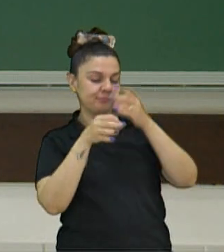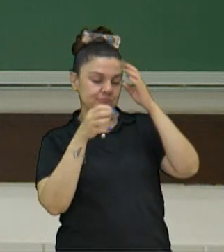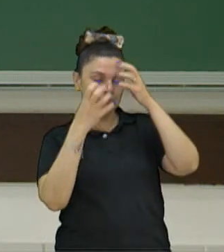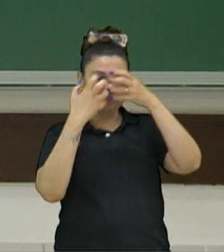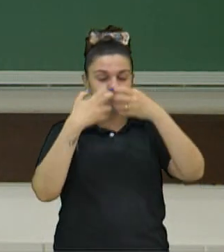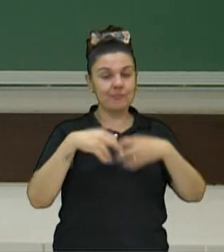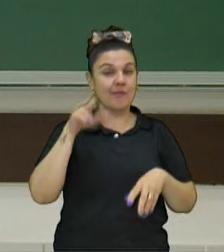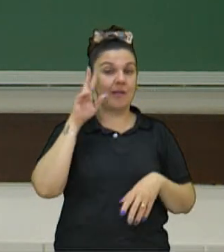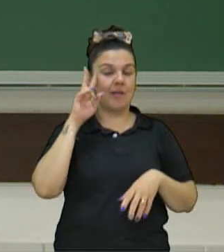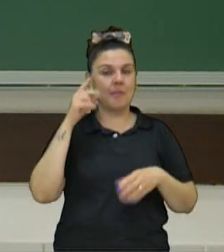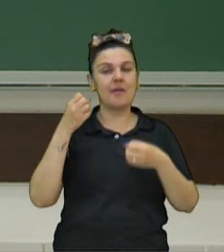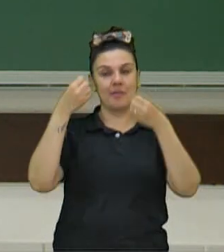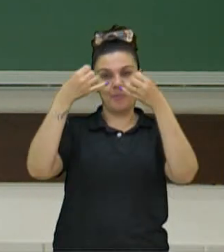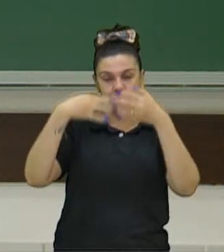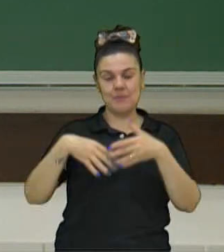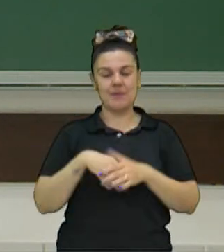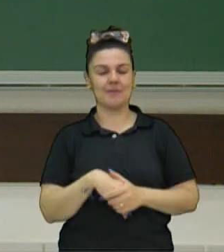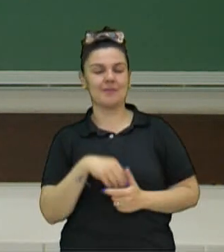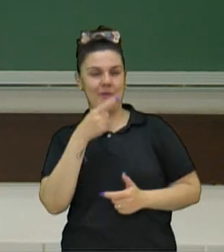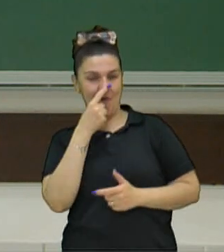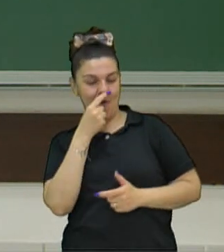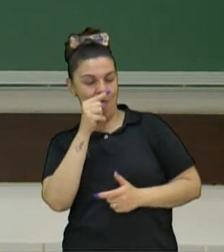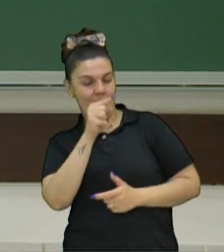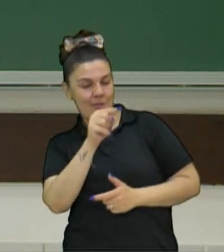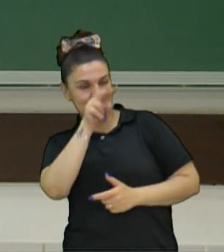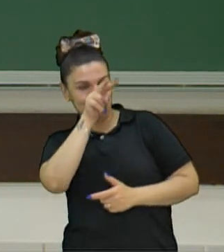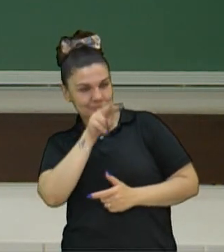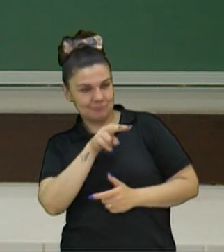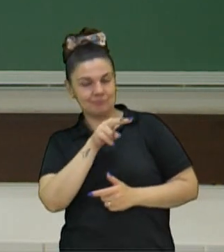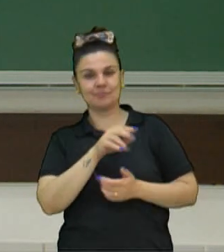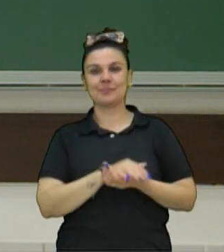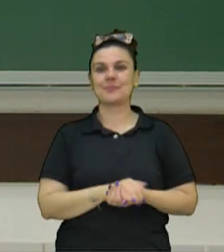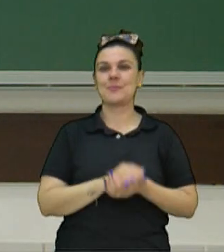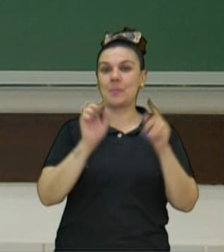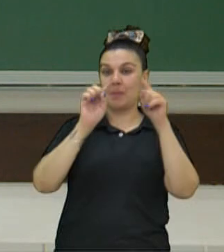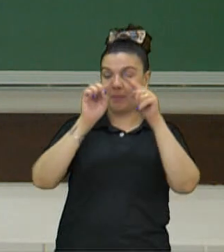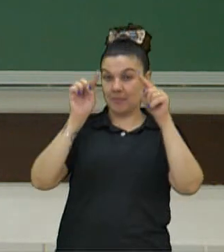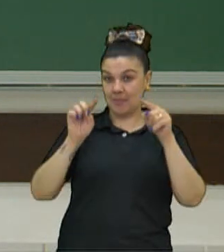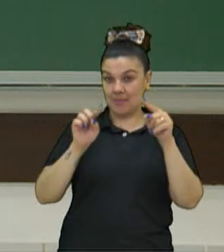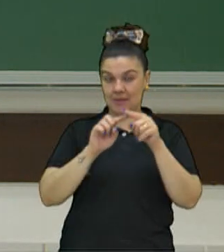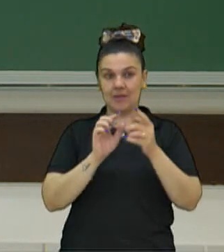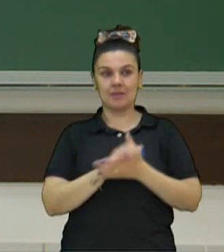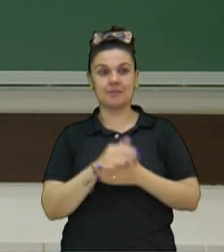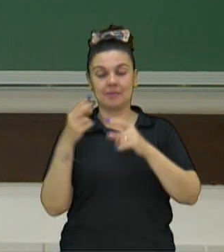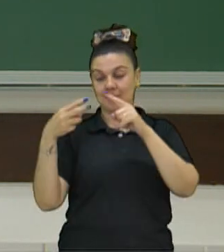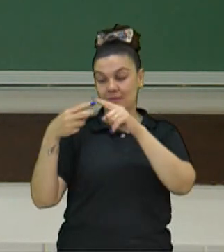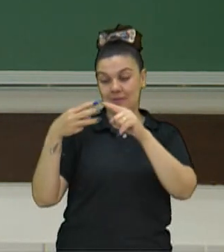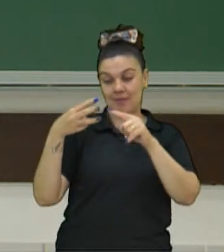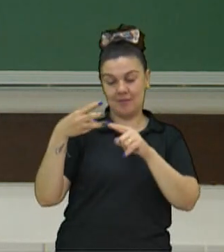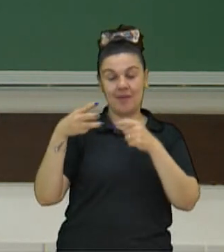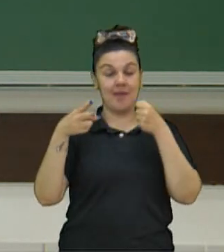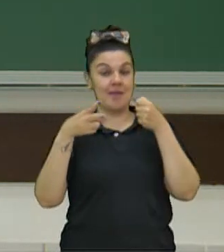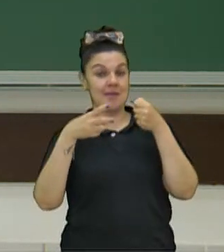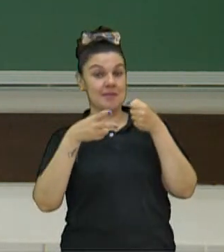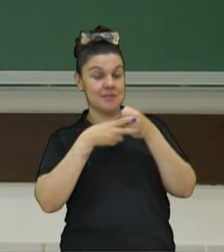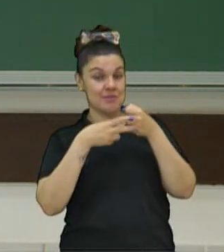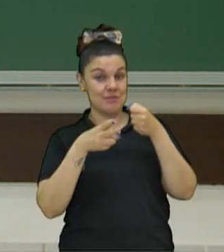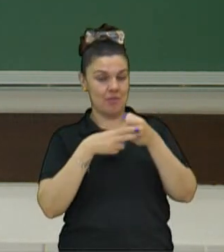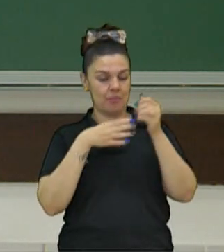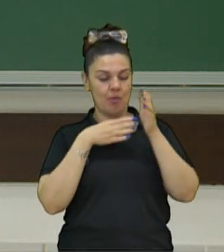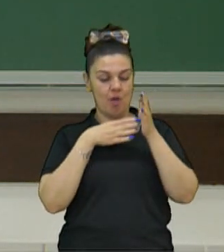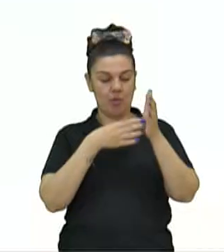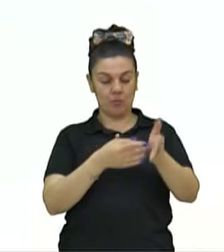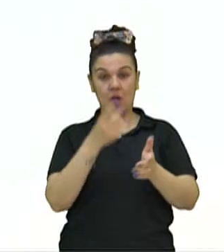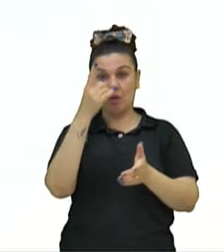a tua memória e depois eu vou te explicar. Então olha bem direitinho. Na figura eu tenho então três verbos regulares e um